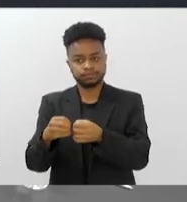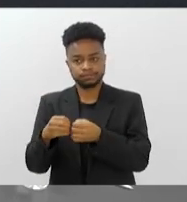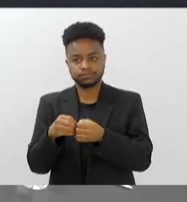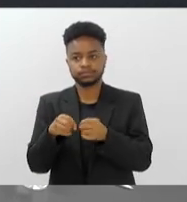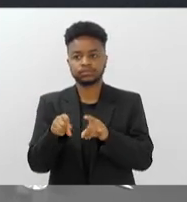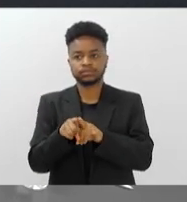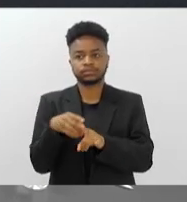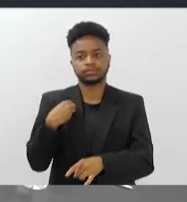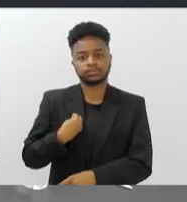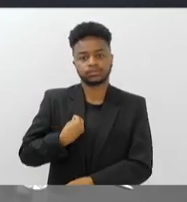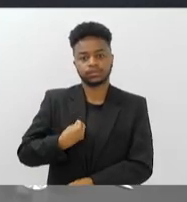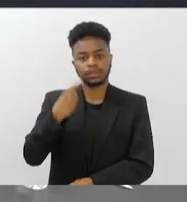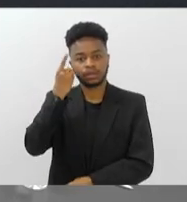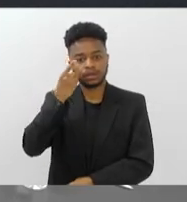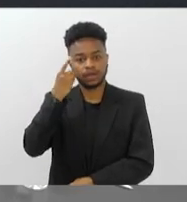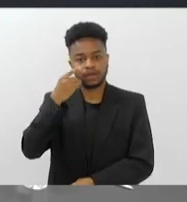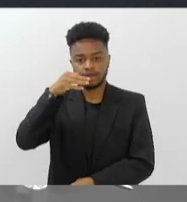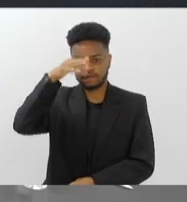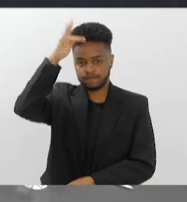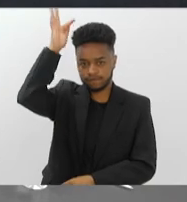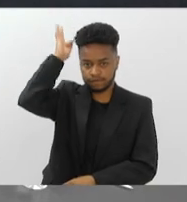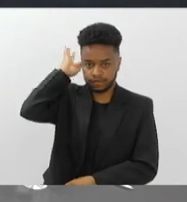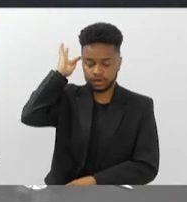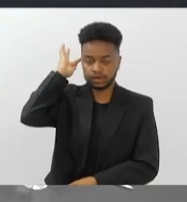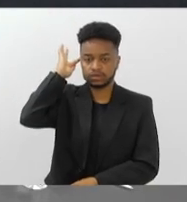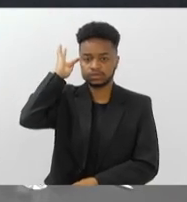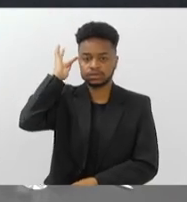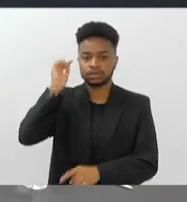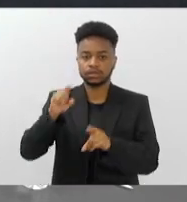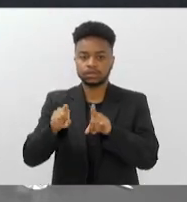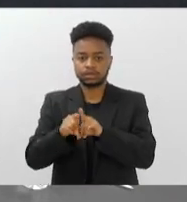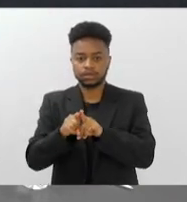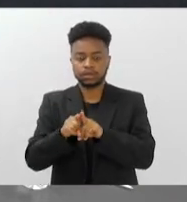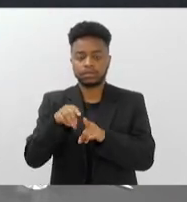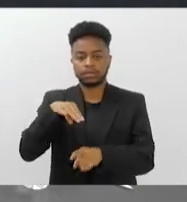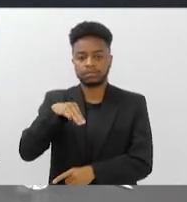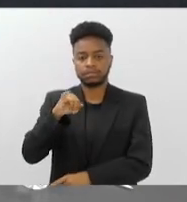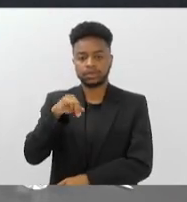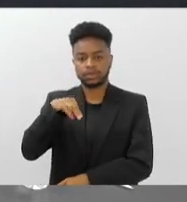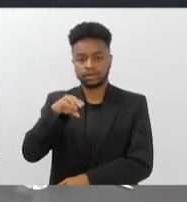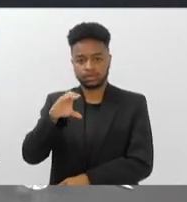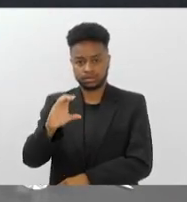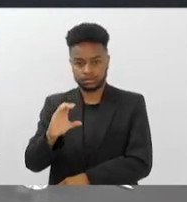dos deputados Fred Pacheco e Carlos Mink,